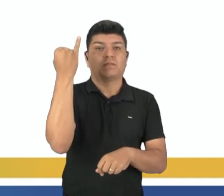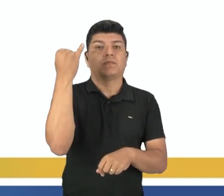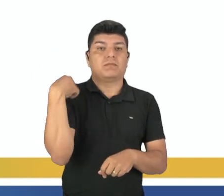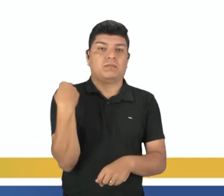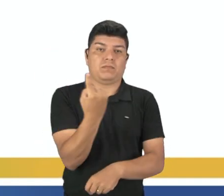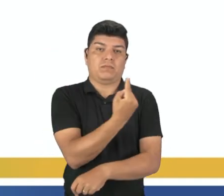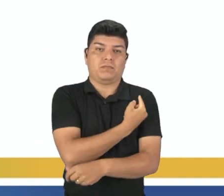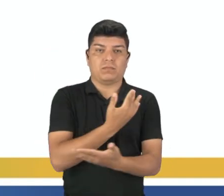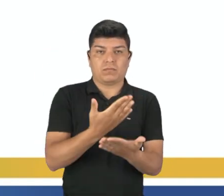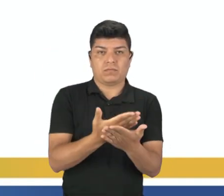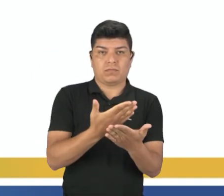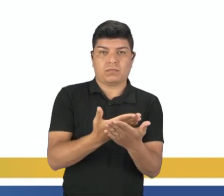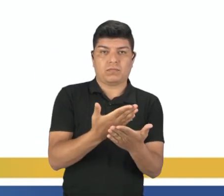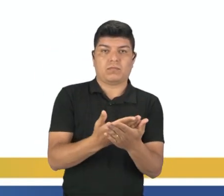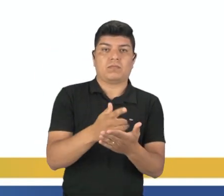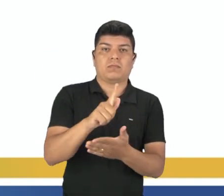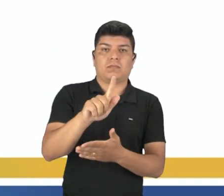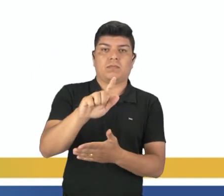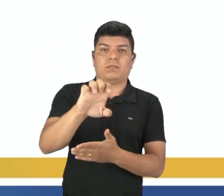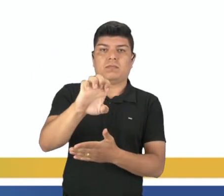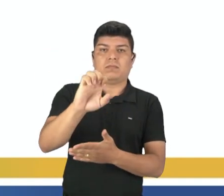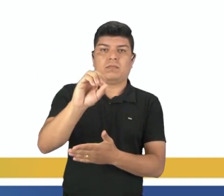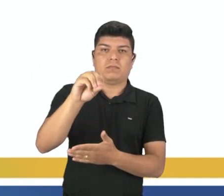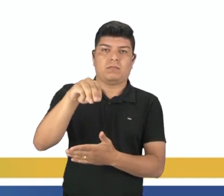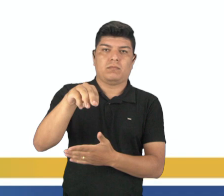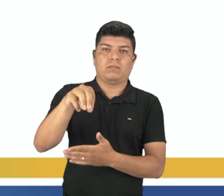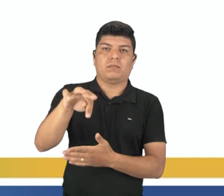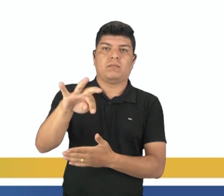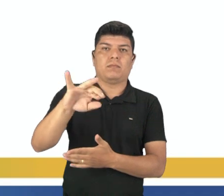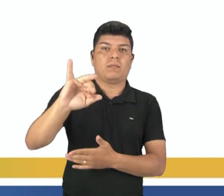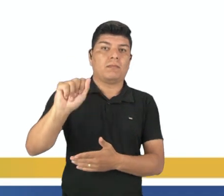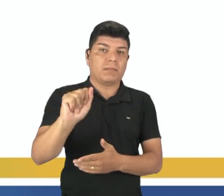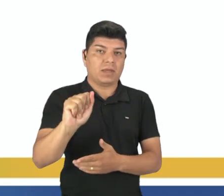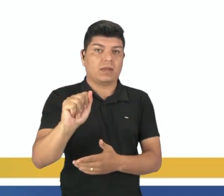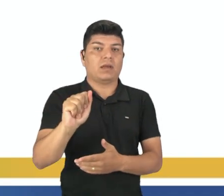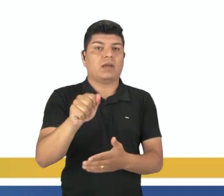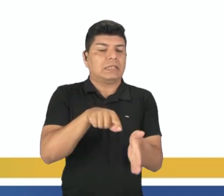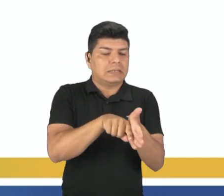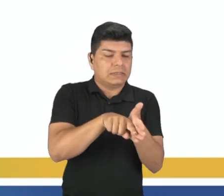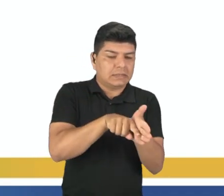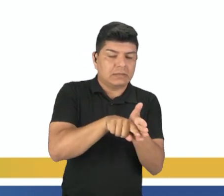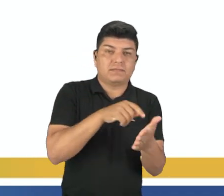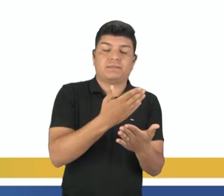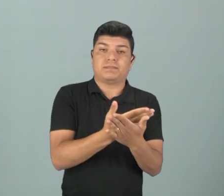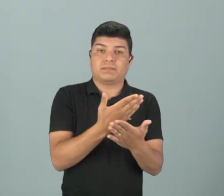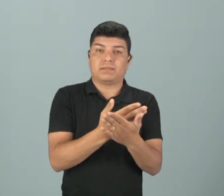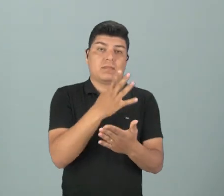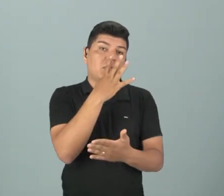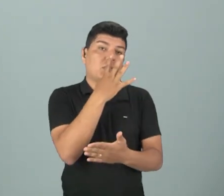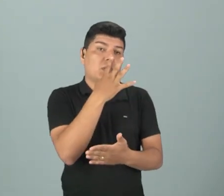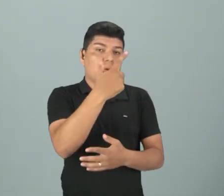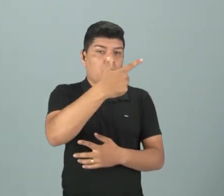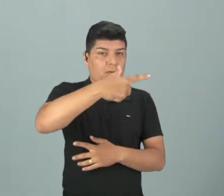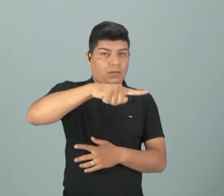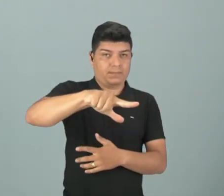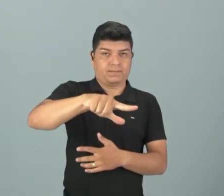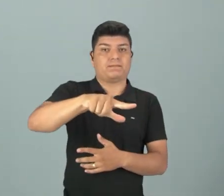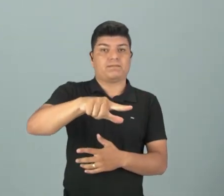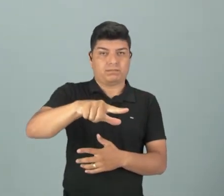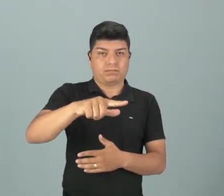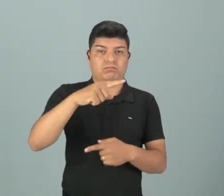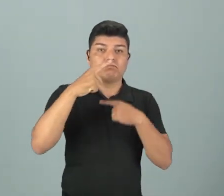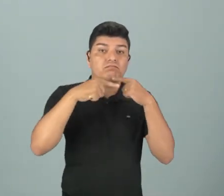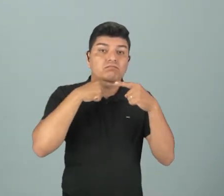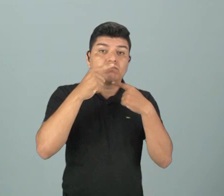o nosso estudo da geometria. Então, revise essa aula, assista novamente,